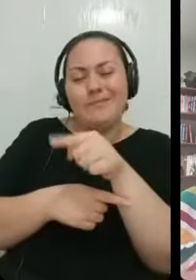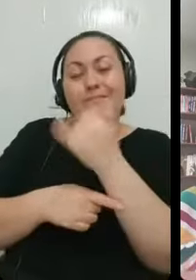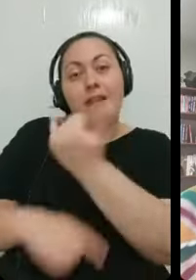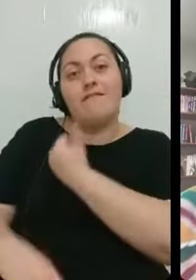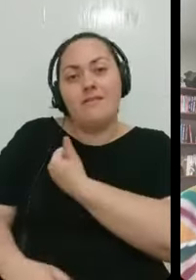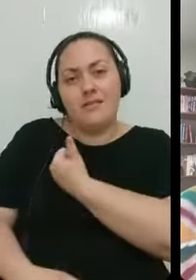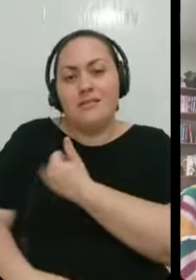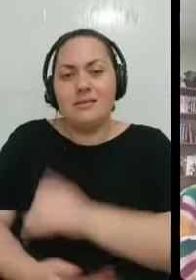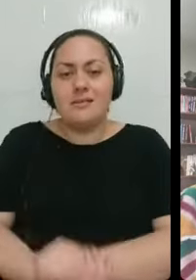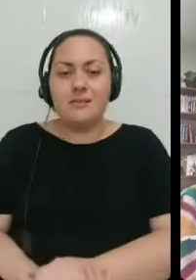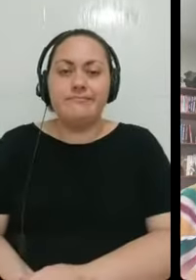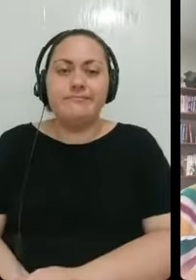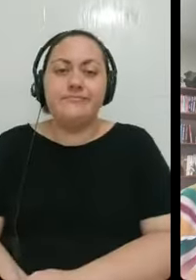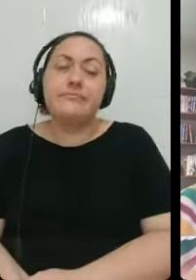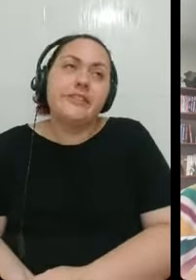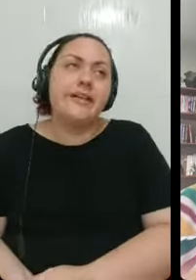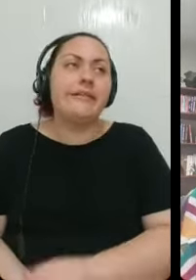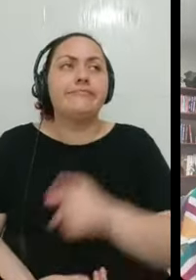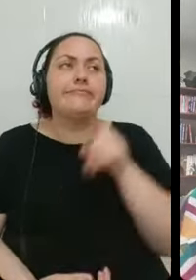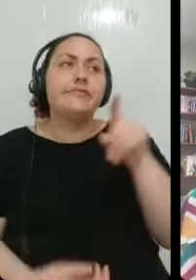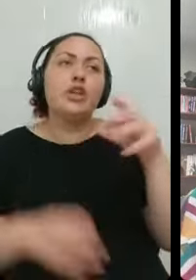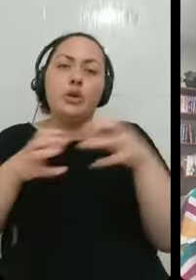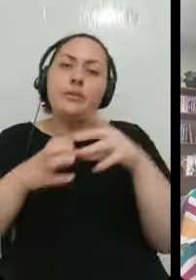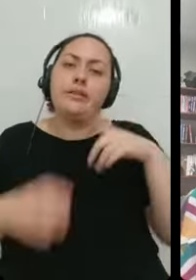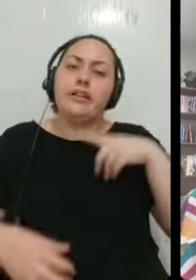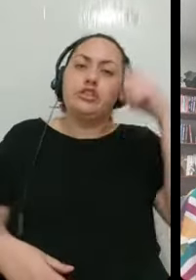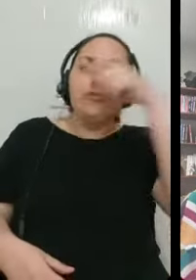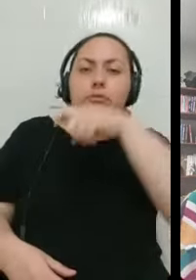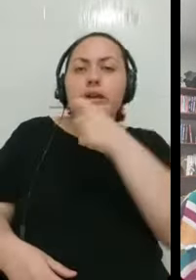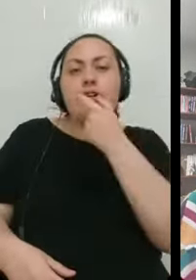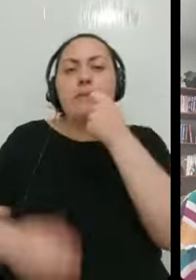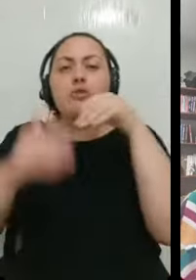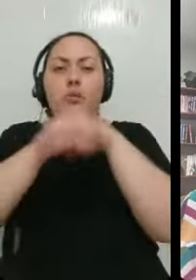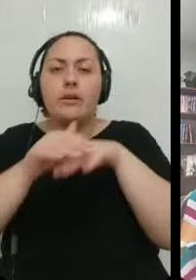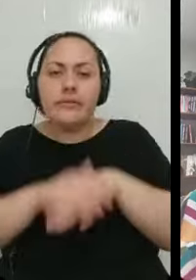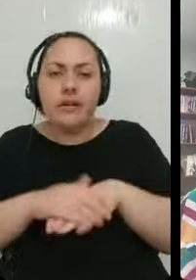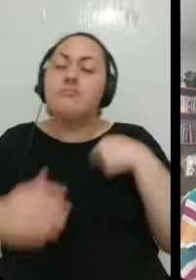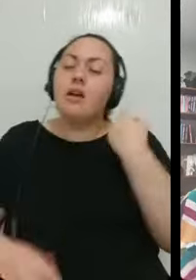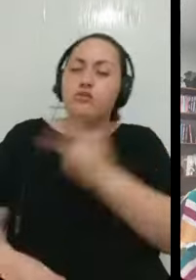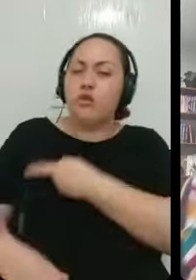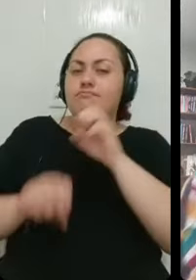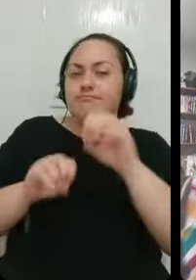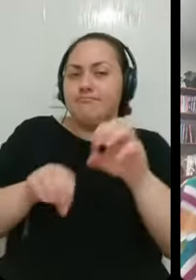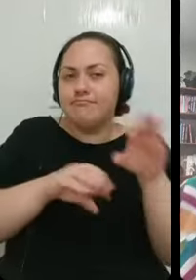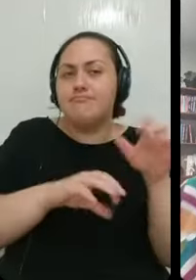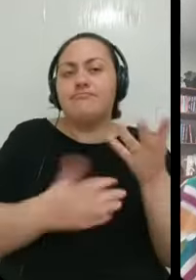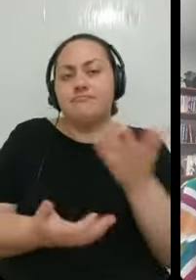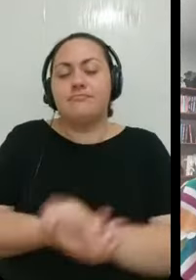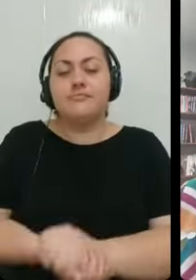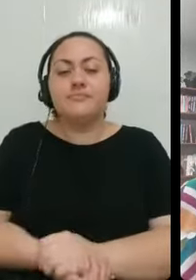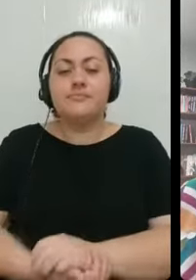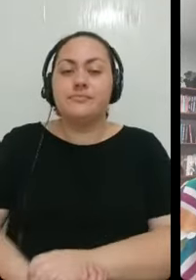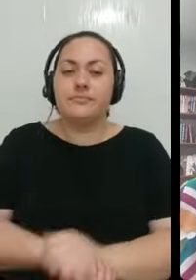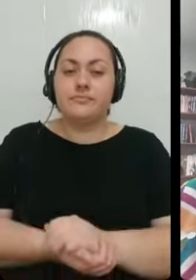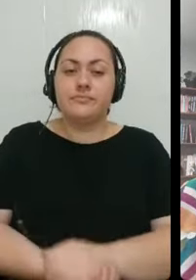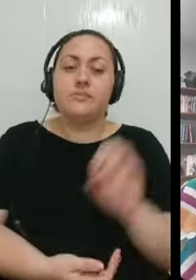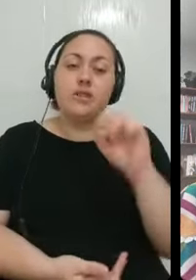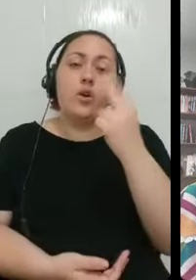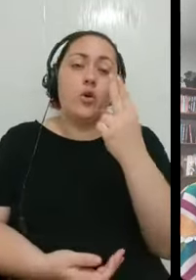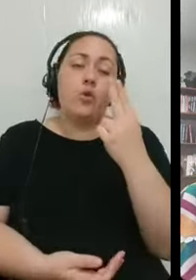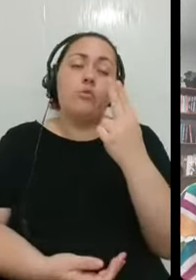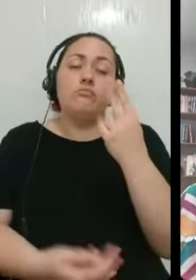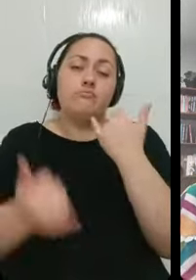Então, eles estão tendo dificuldade com a questão de armazenamento, então a gente trabalha algumas coisas. Ou quando a gente vai trabalhar nas unidades de